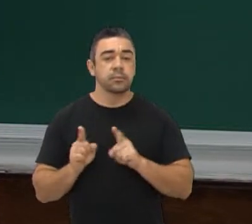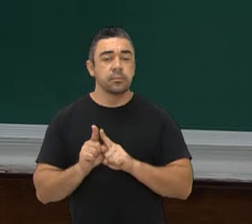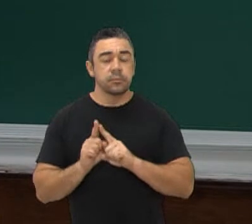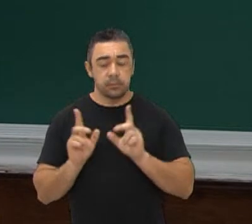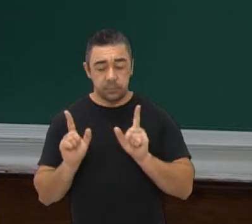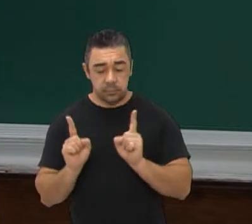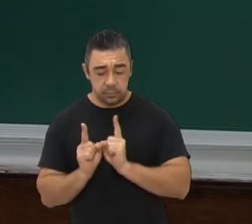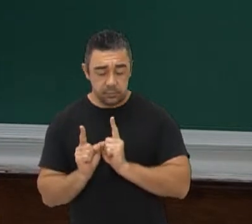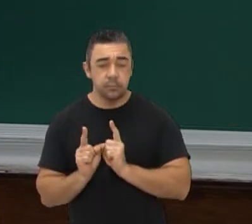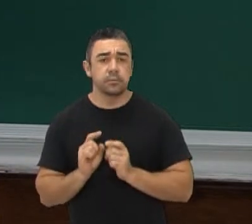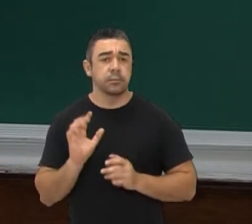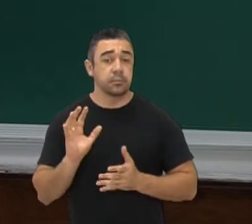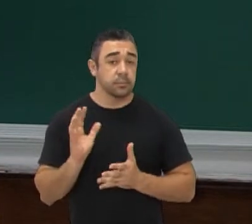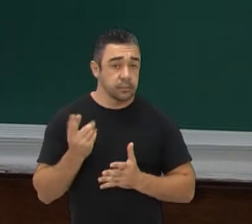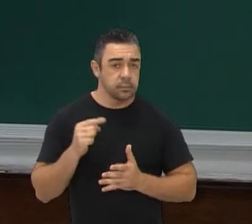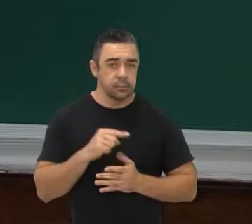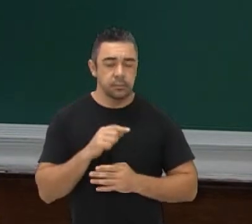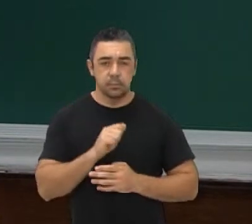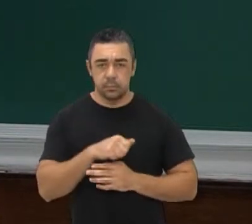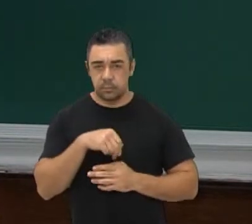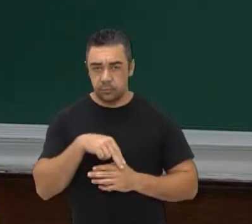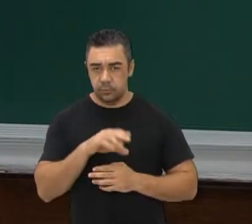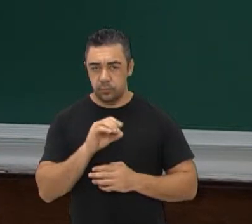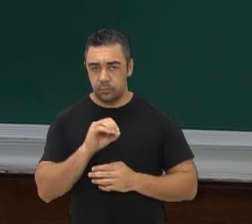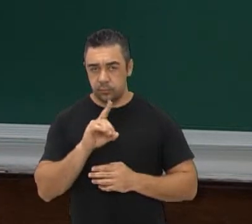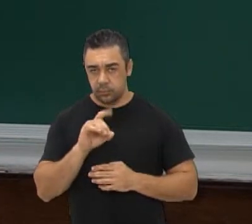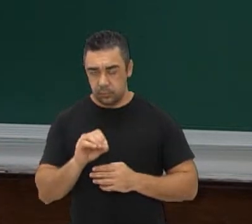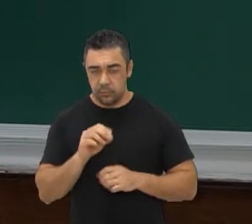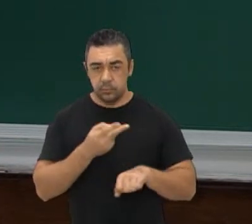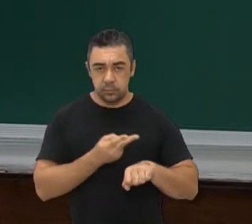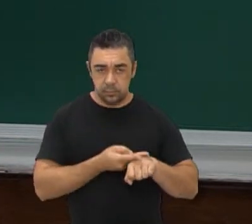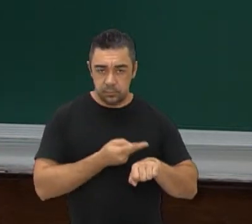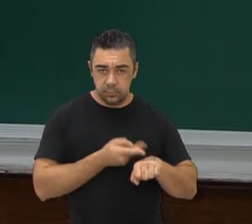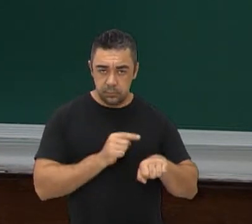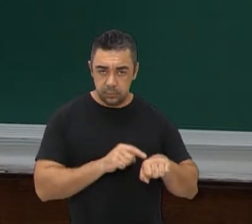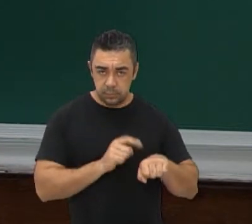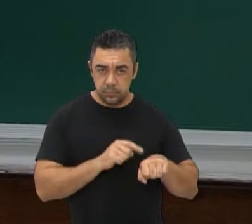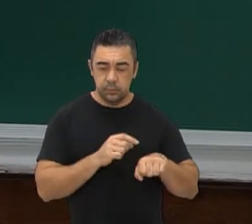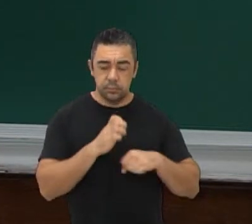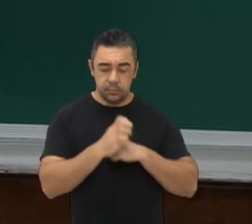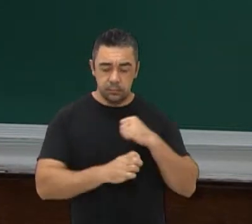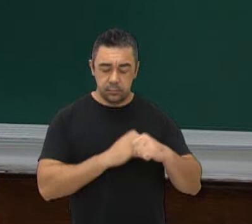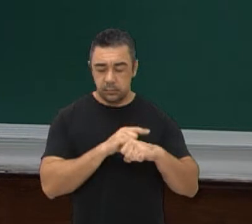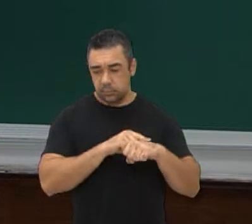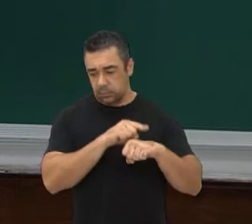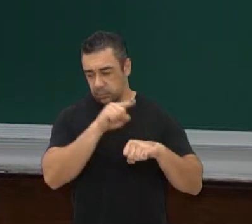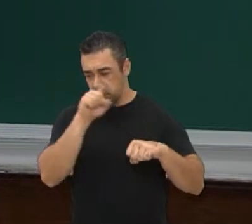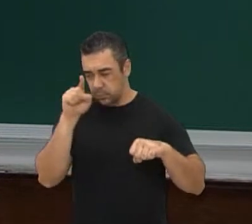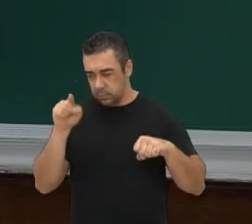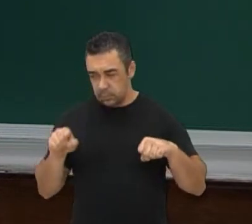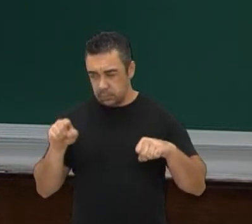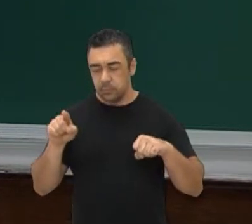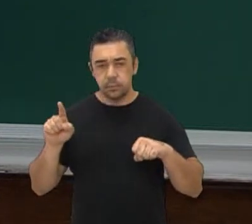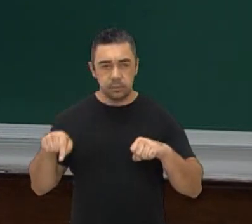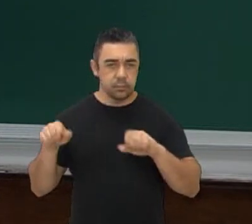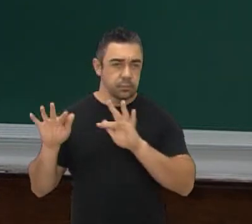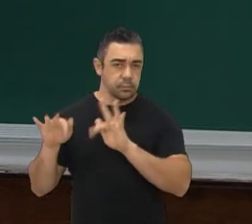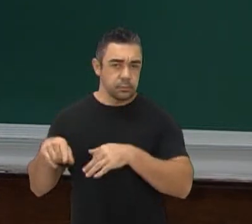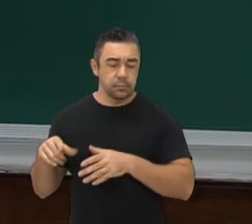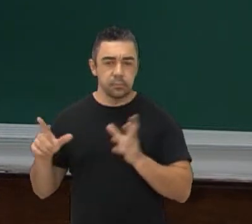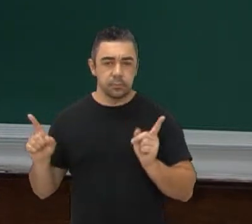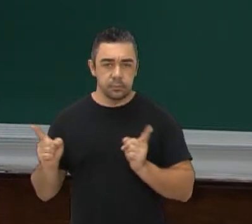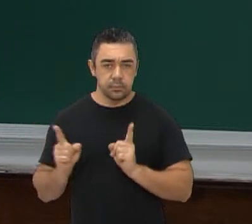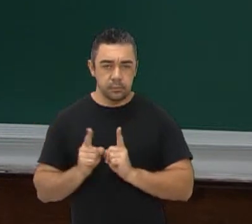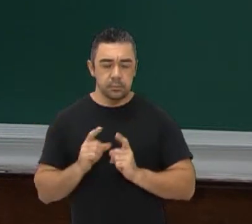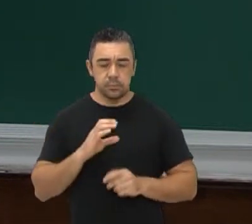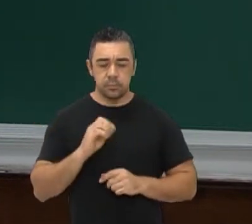Então, a oxidação que ocorre no ânodo está lá de prata, e aí a gente vai ter os elétrons para o lado dos produtos, e a redução,